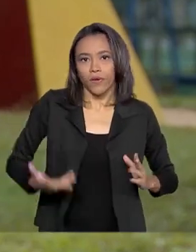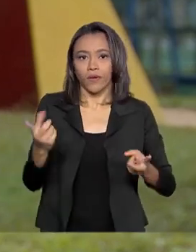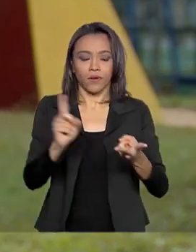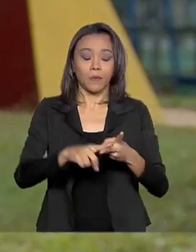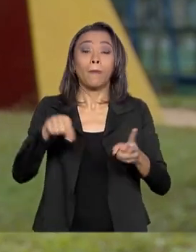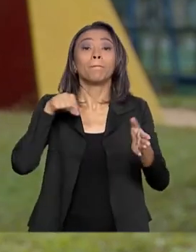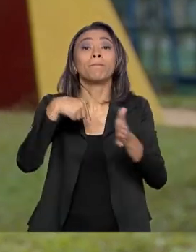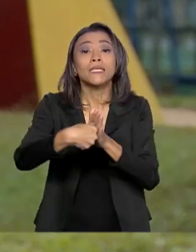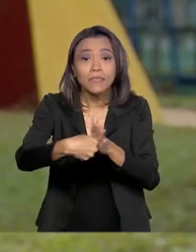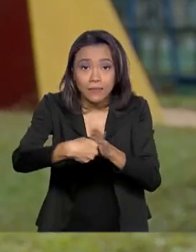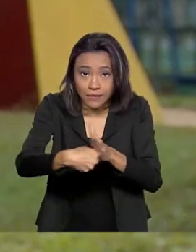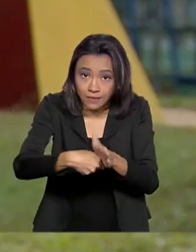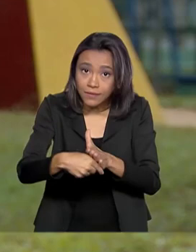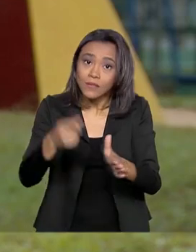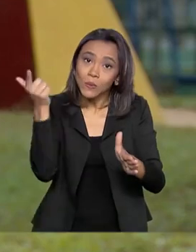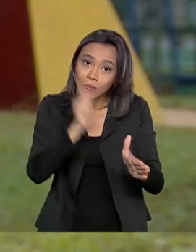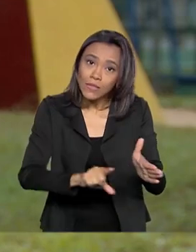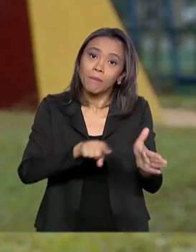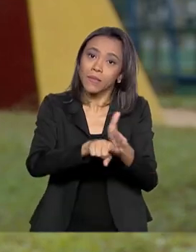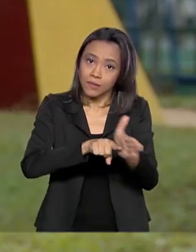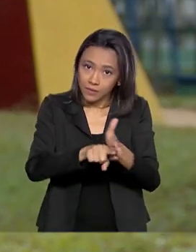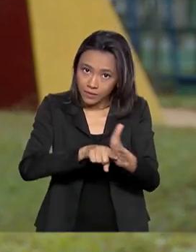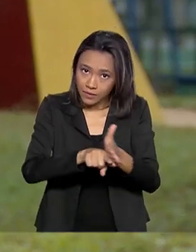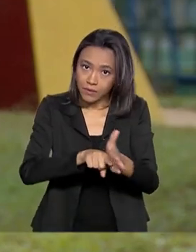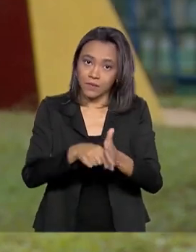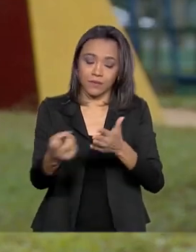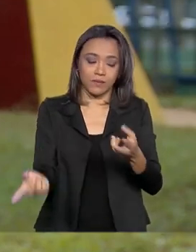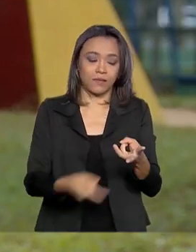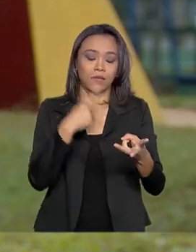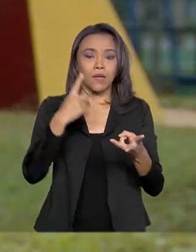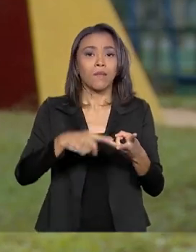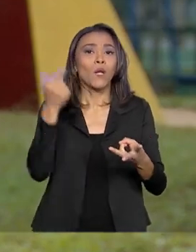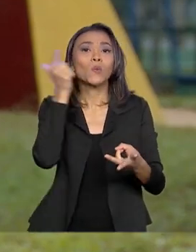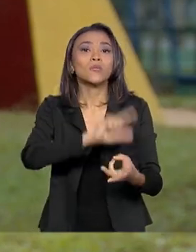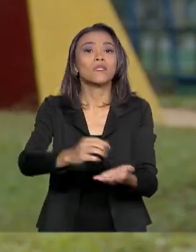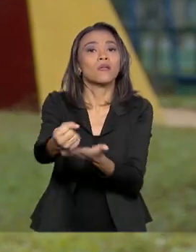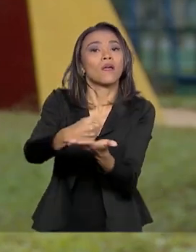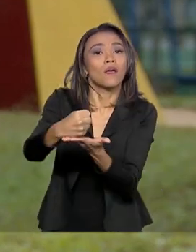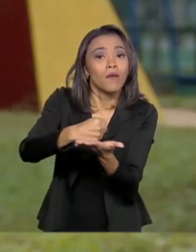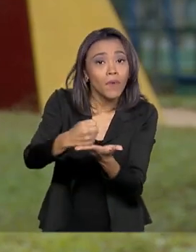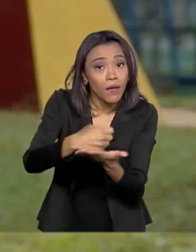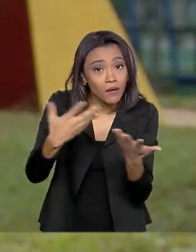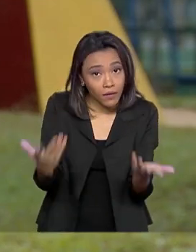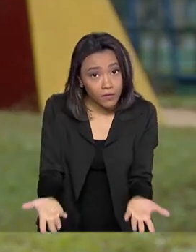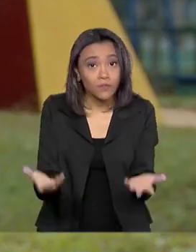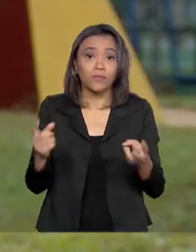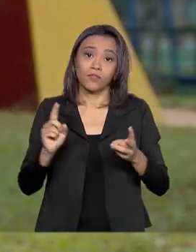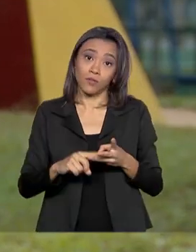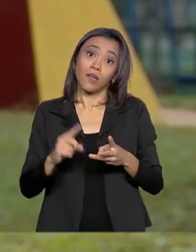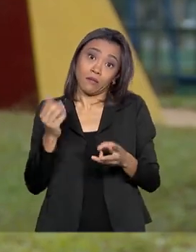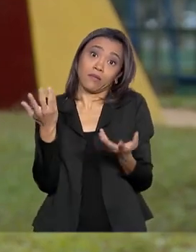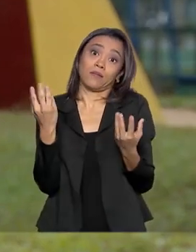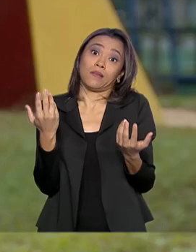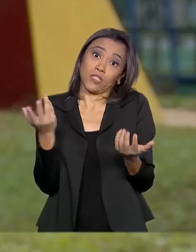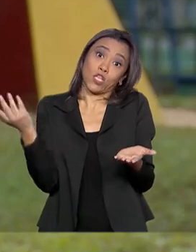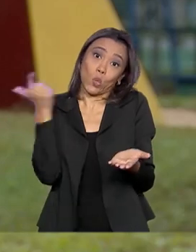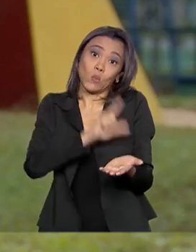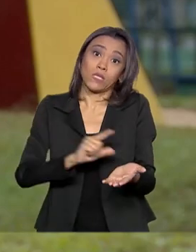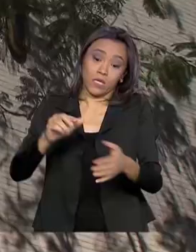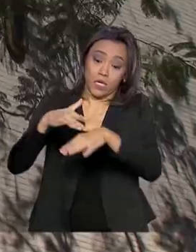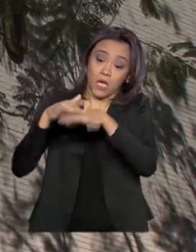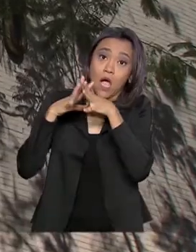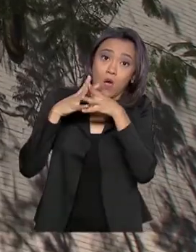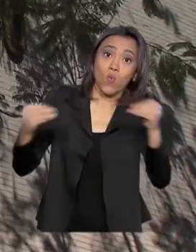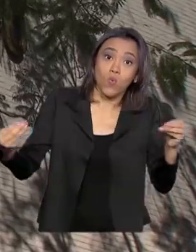pesquisas para quem sabe conseguir medicamentos, quem sabe chegar à cura de algumas dessas doenças